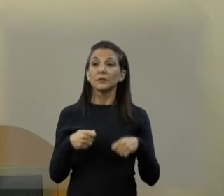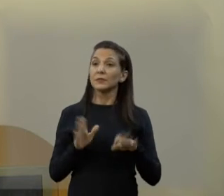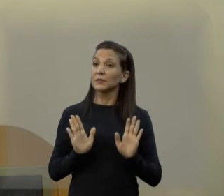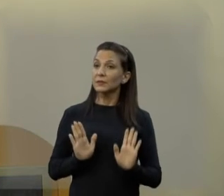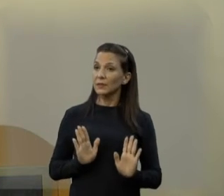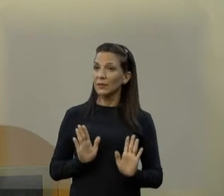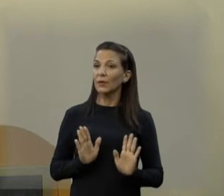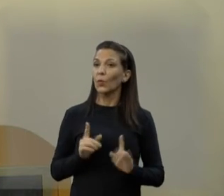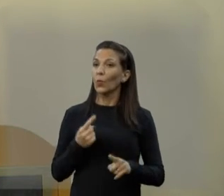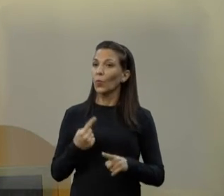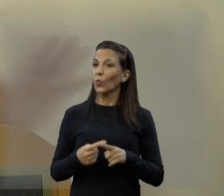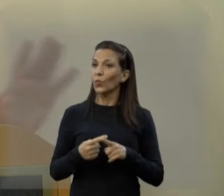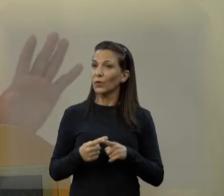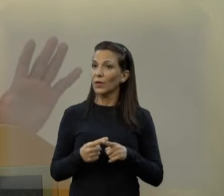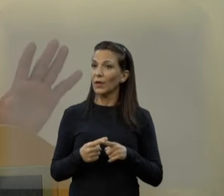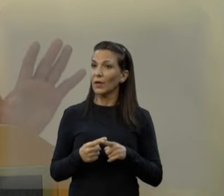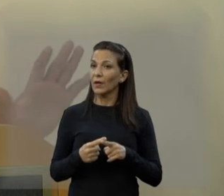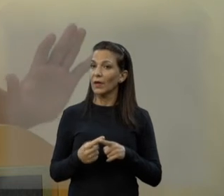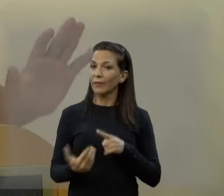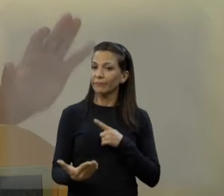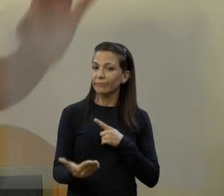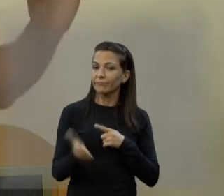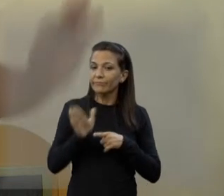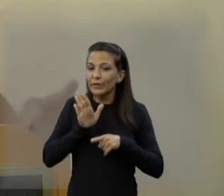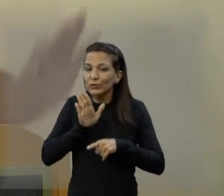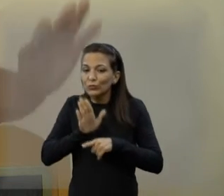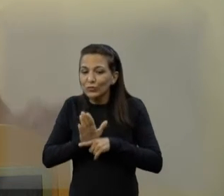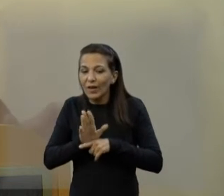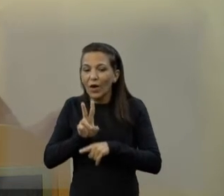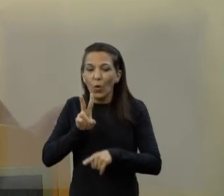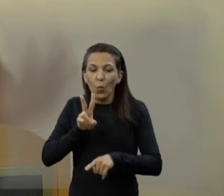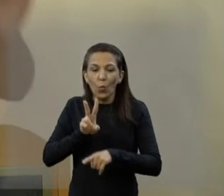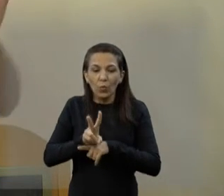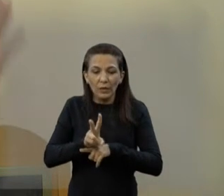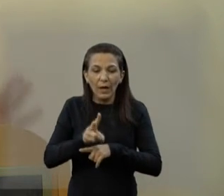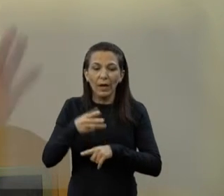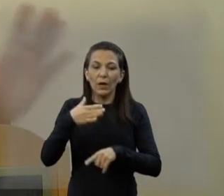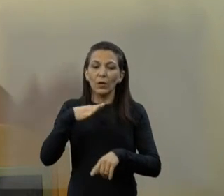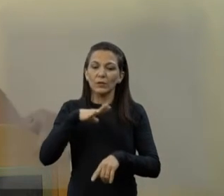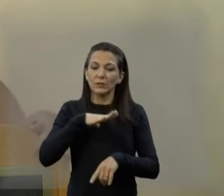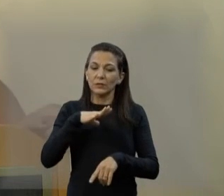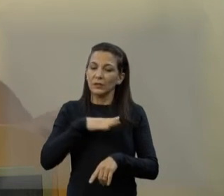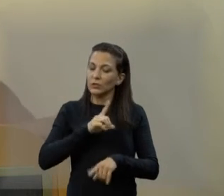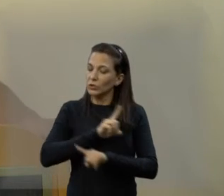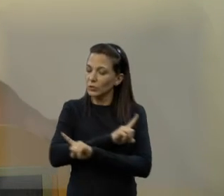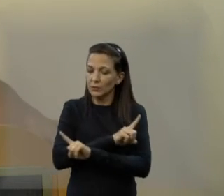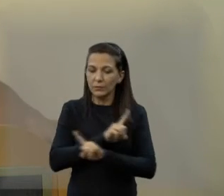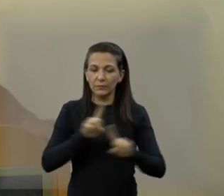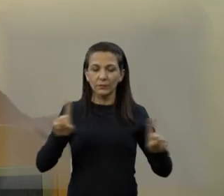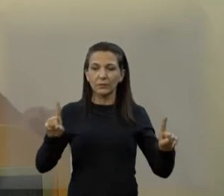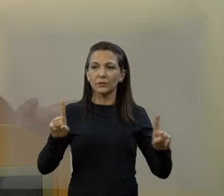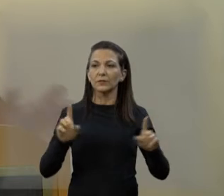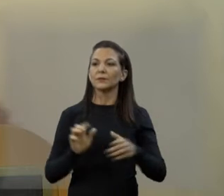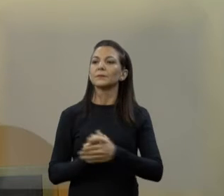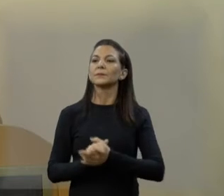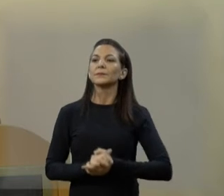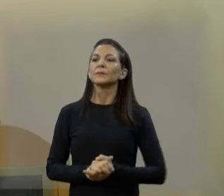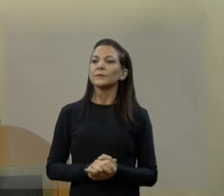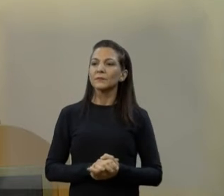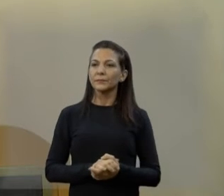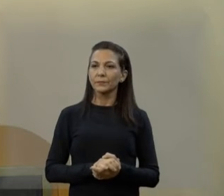Paulo Por que ajudará a cuidar das questões do município não está cuidando e